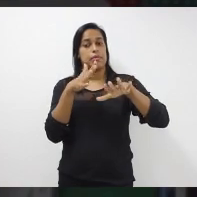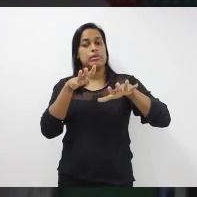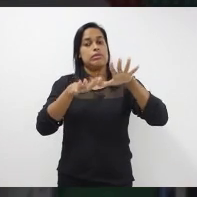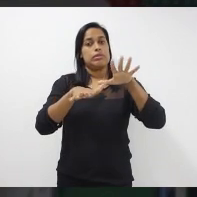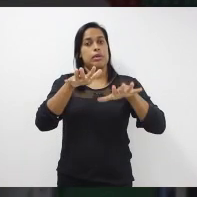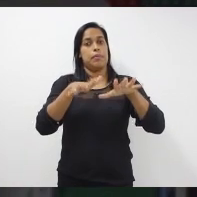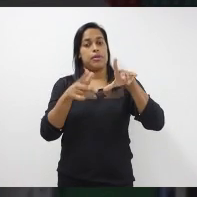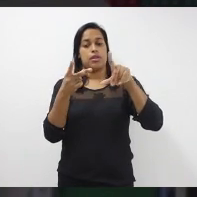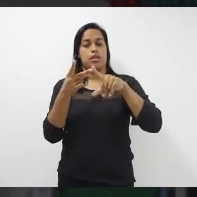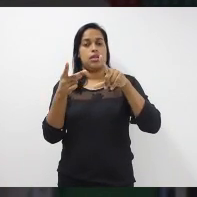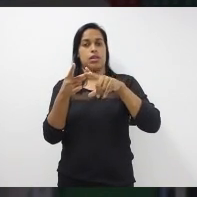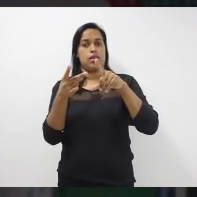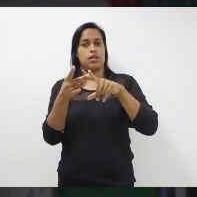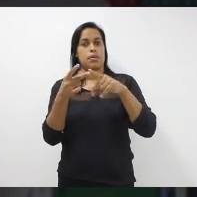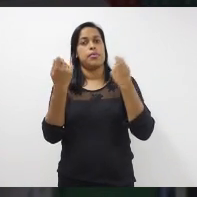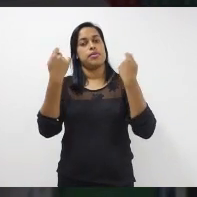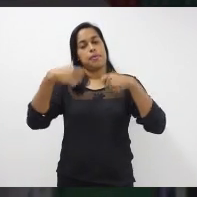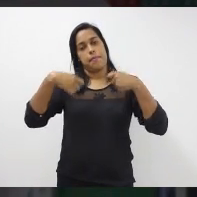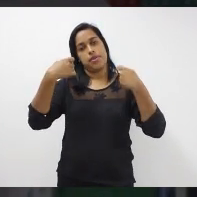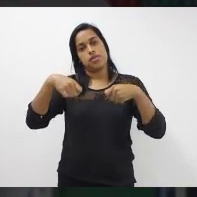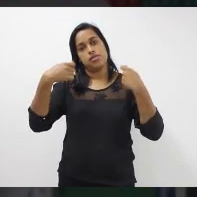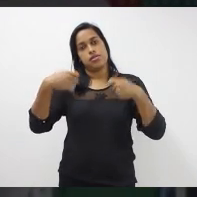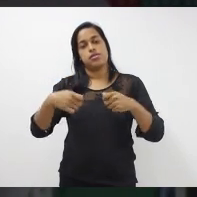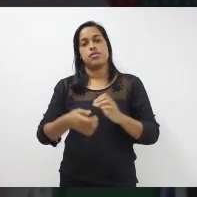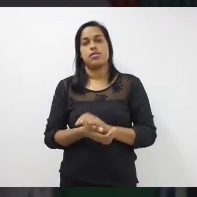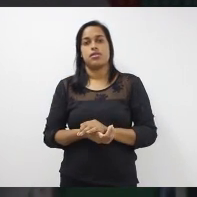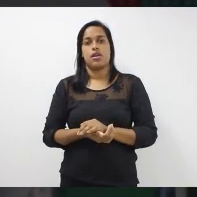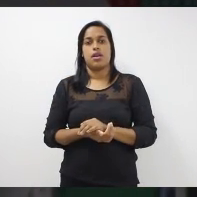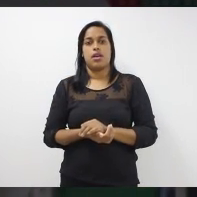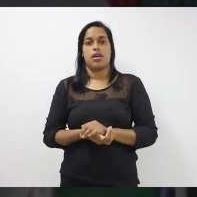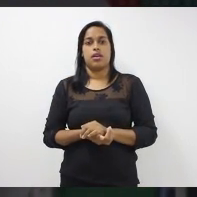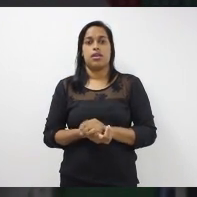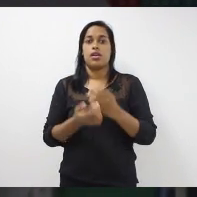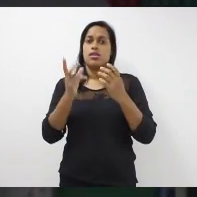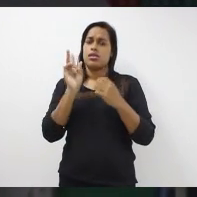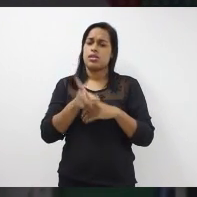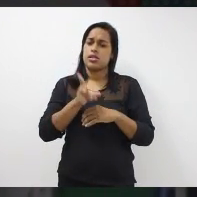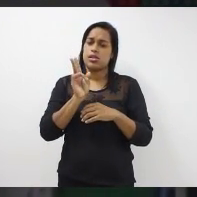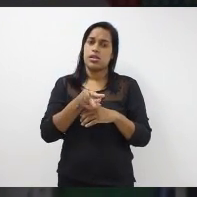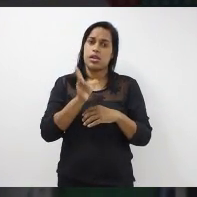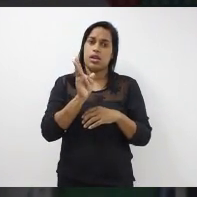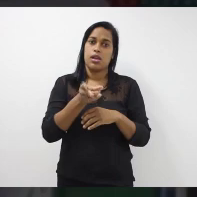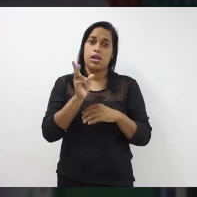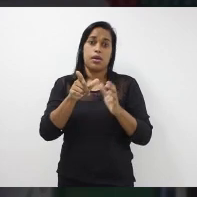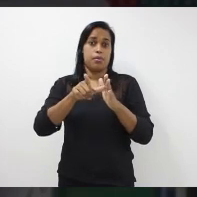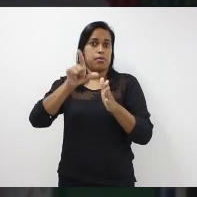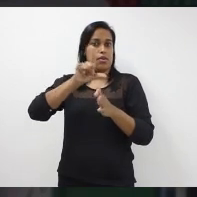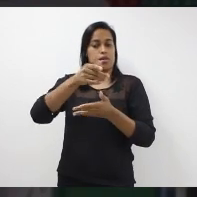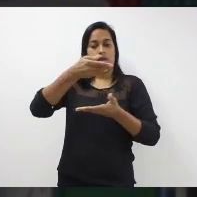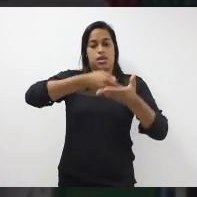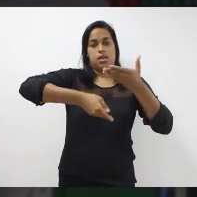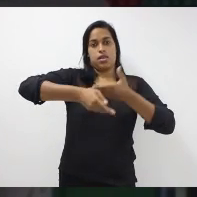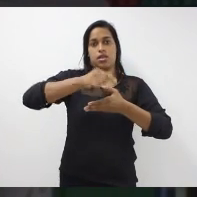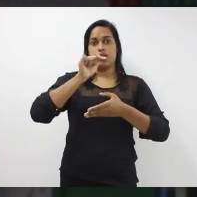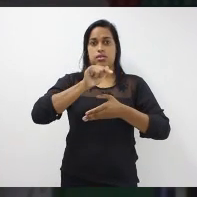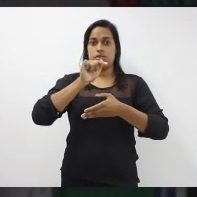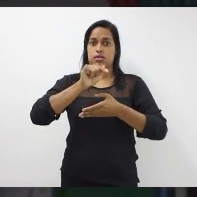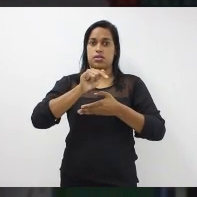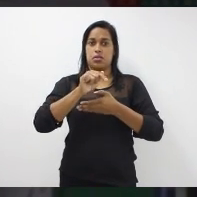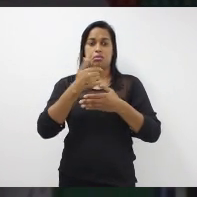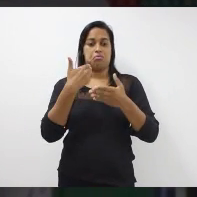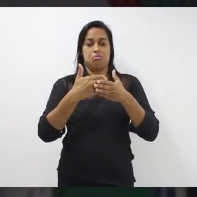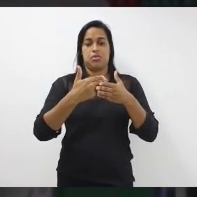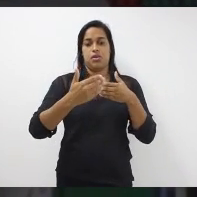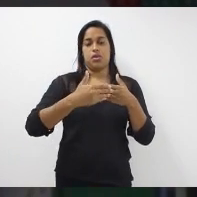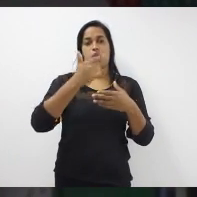independente e existe a demanda dependente. A demanda independente é aquela que não está relacionada à demanda de nenhum